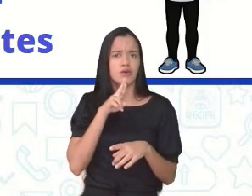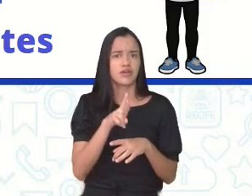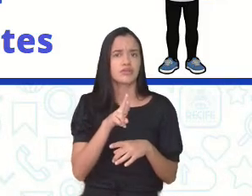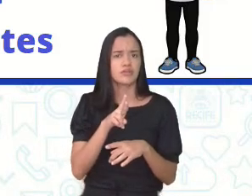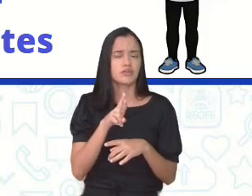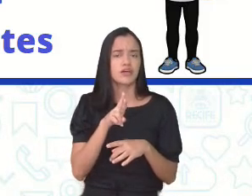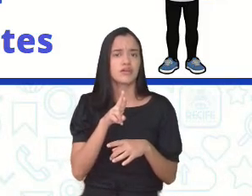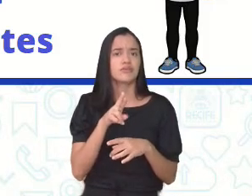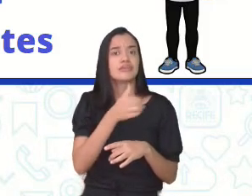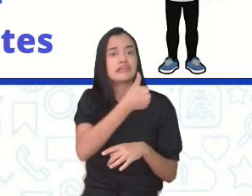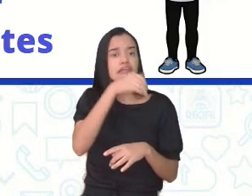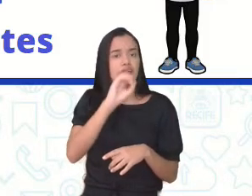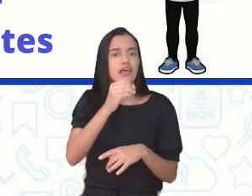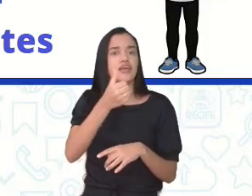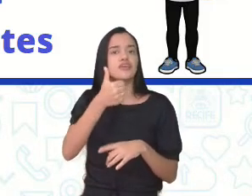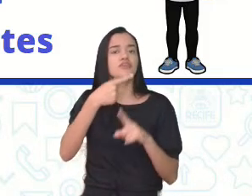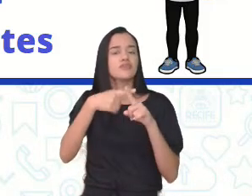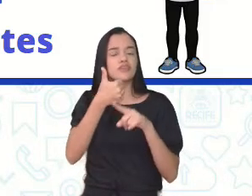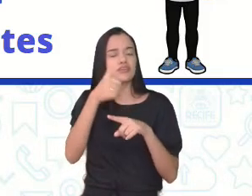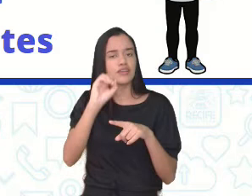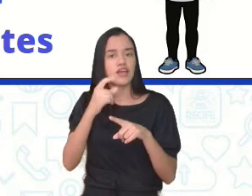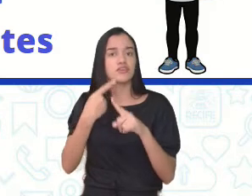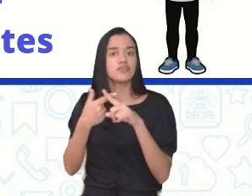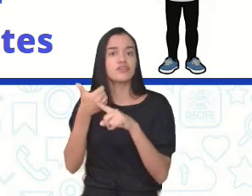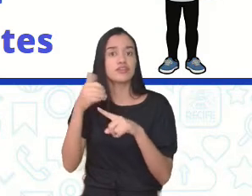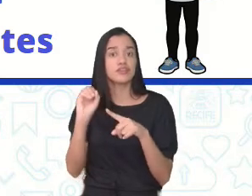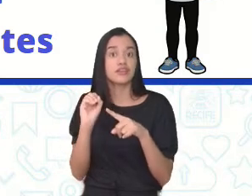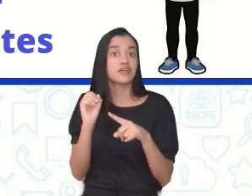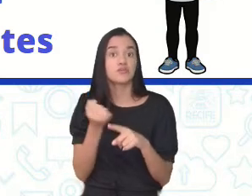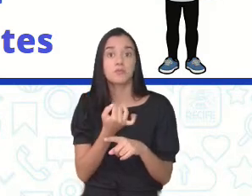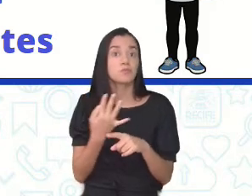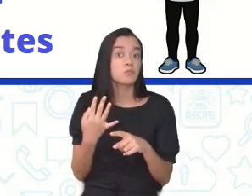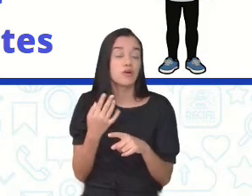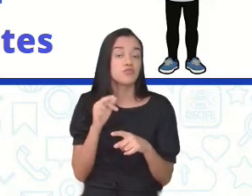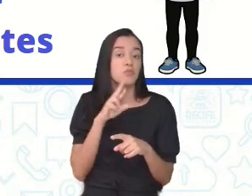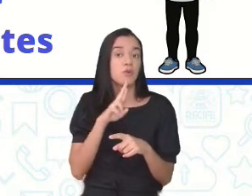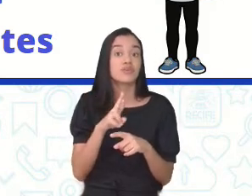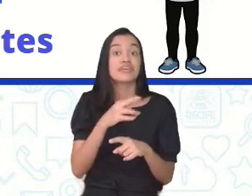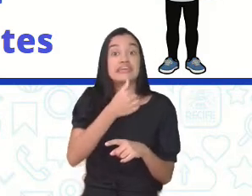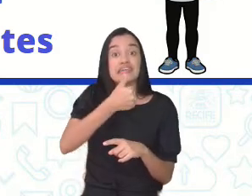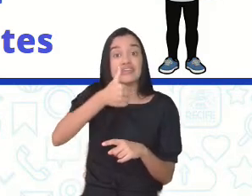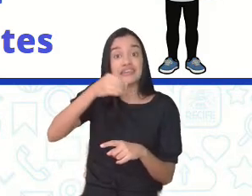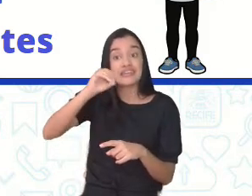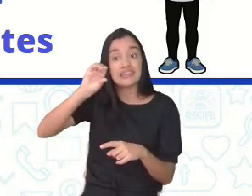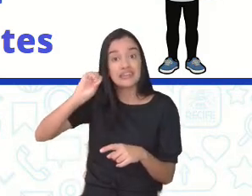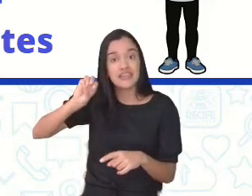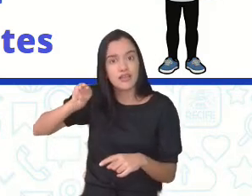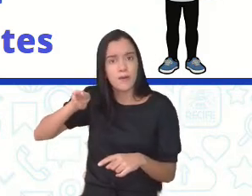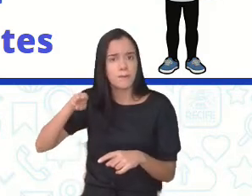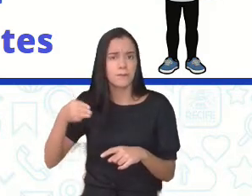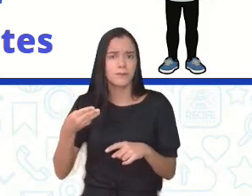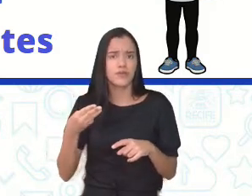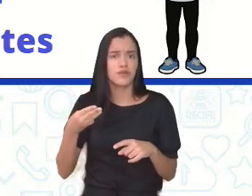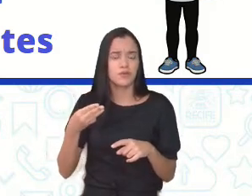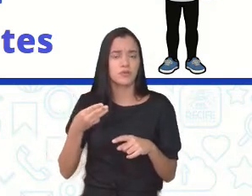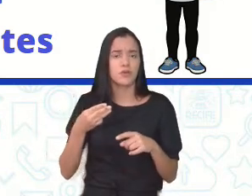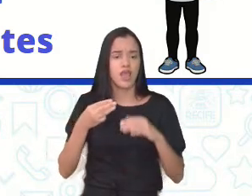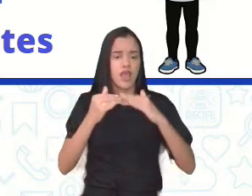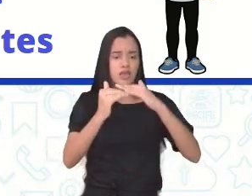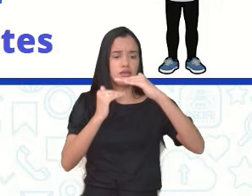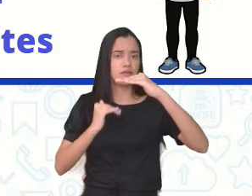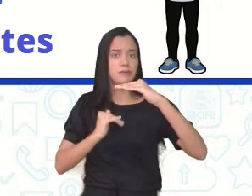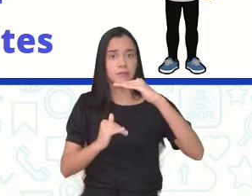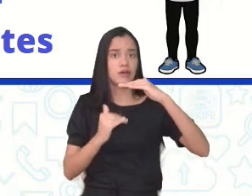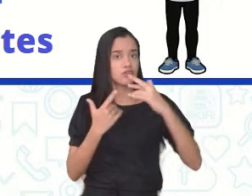vezes 10 vezes 10 vezes 10 vai dar 100 mil. E embaixo a mesma coisa.